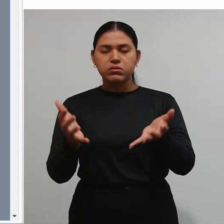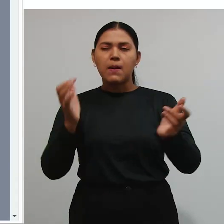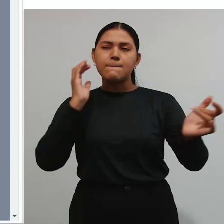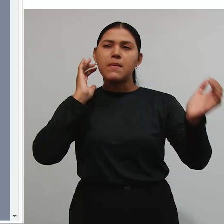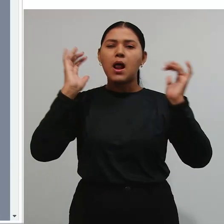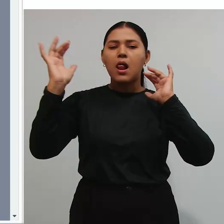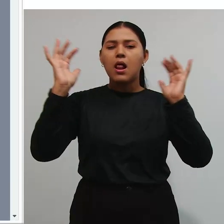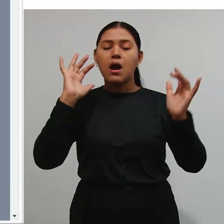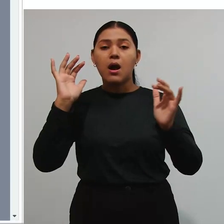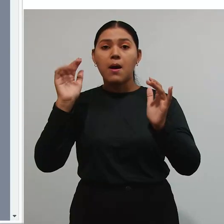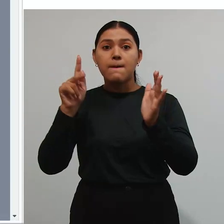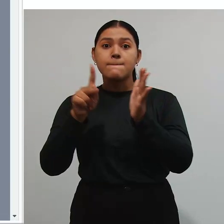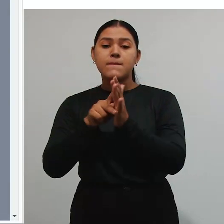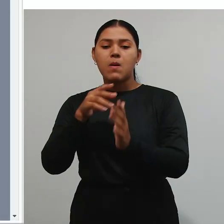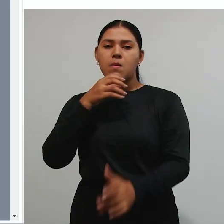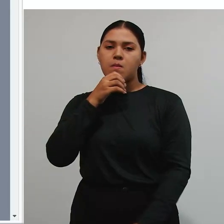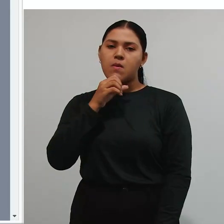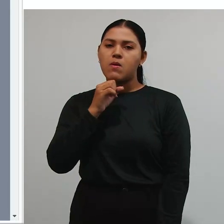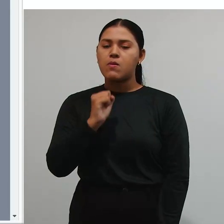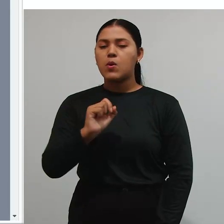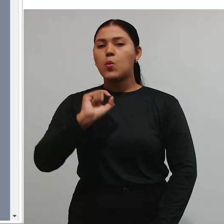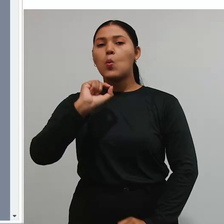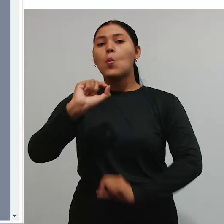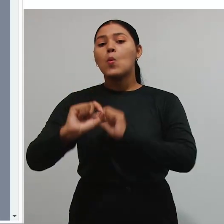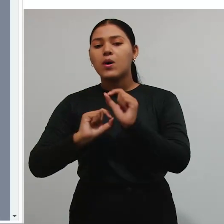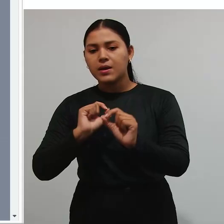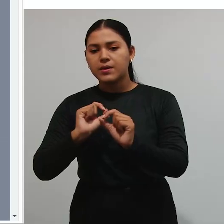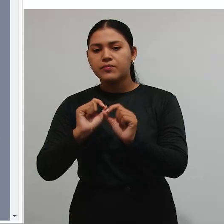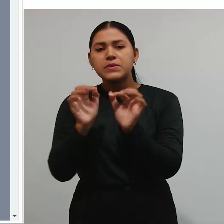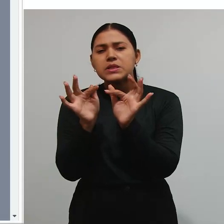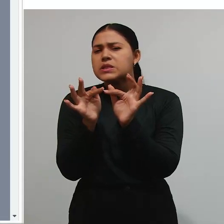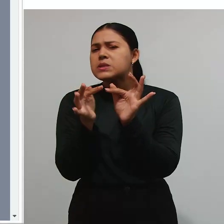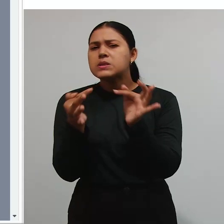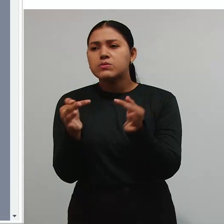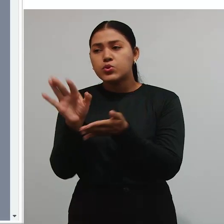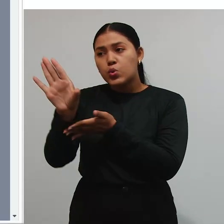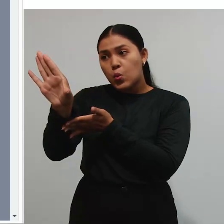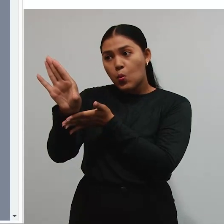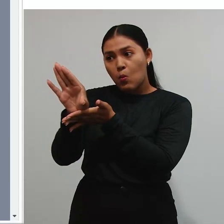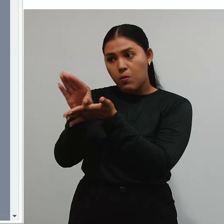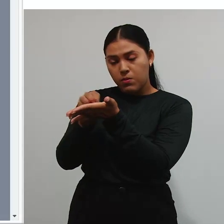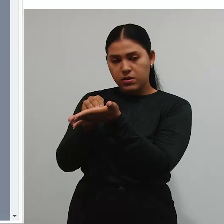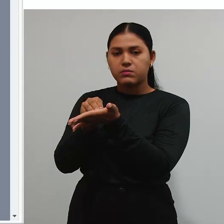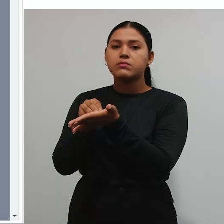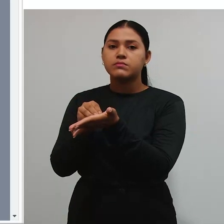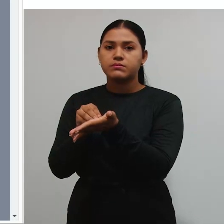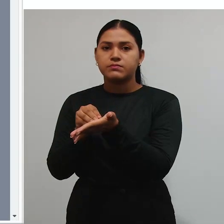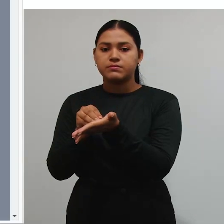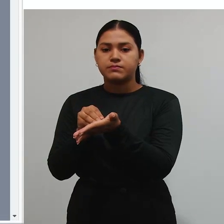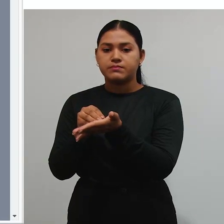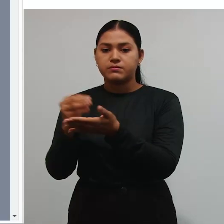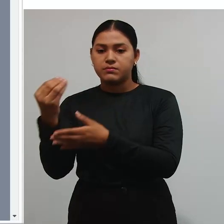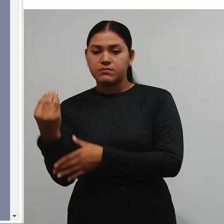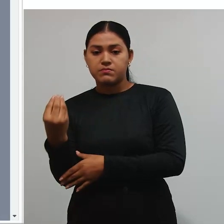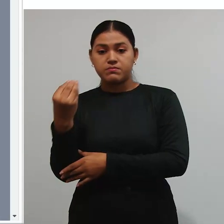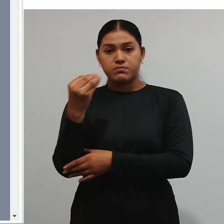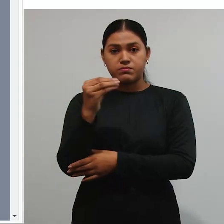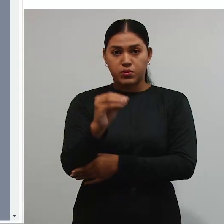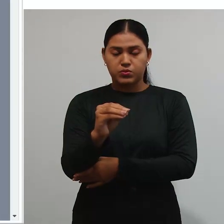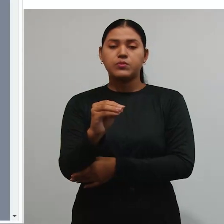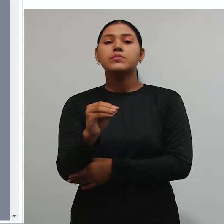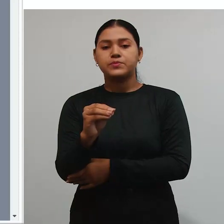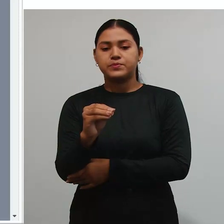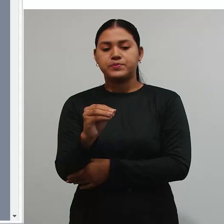Freire de quê? Aqui é o trecho do Paulo Freire. Não há ensino sem pesquisa e pesquisa sem ensino.